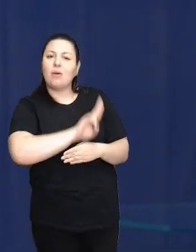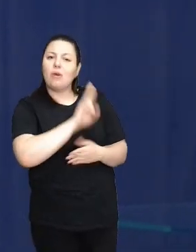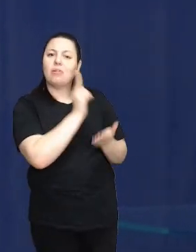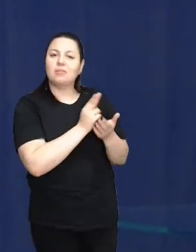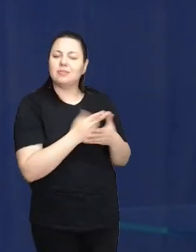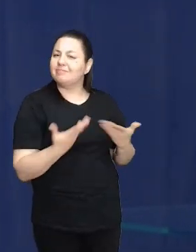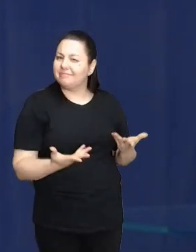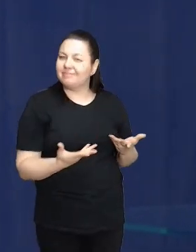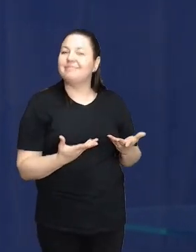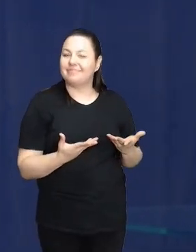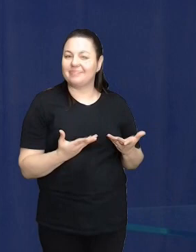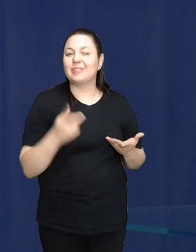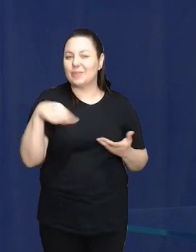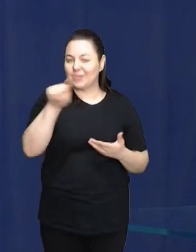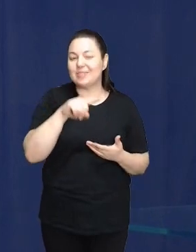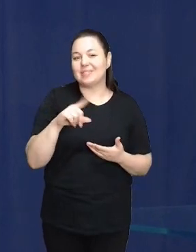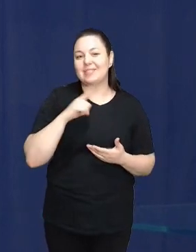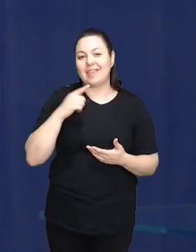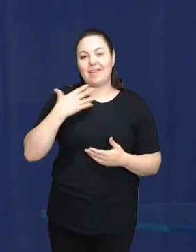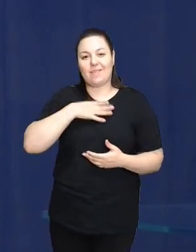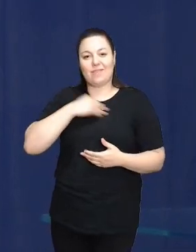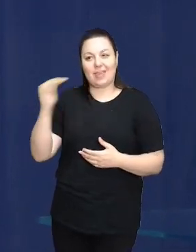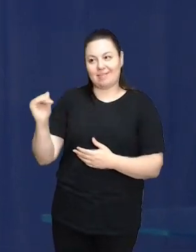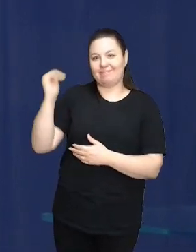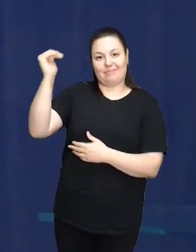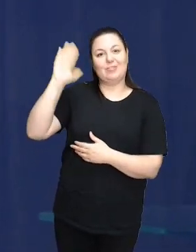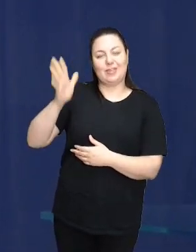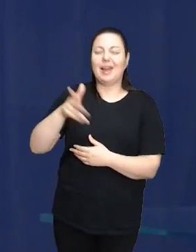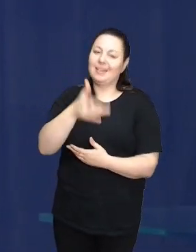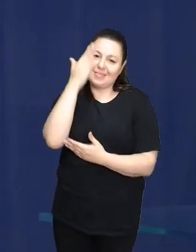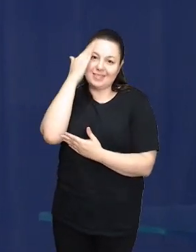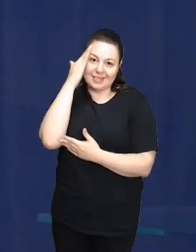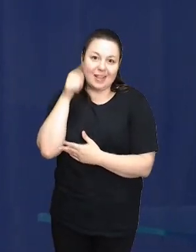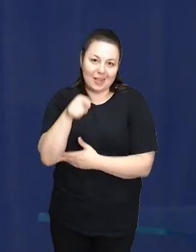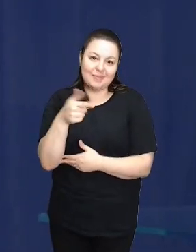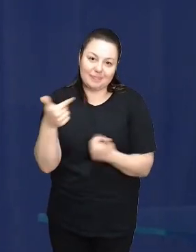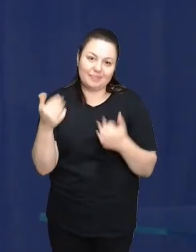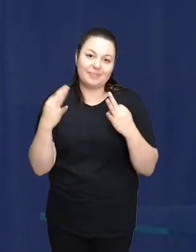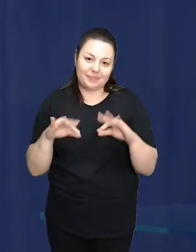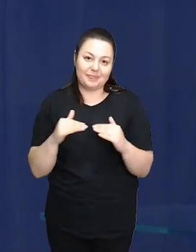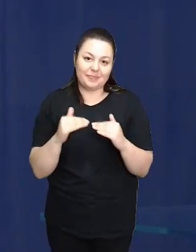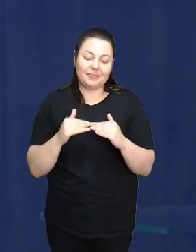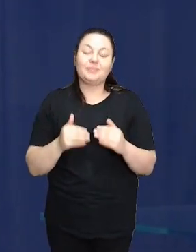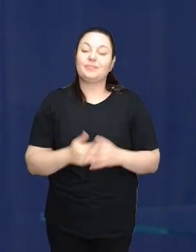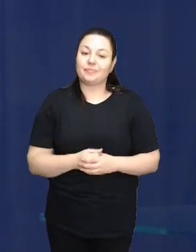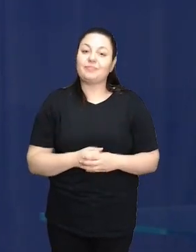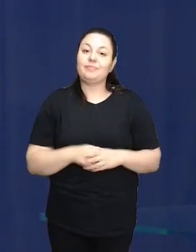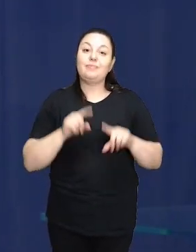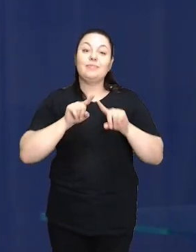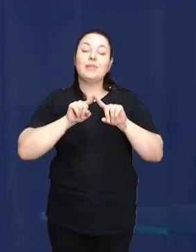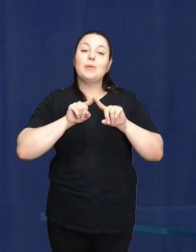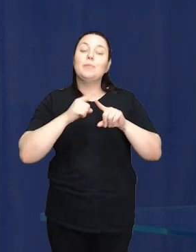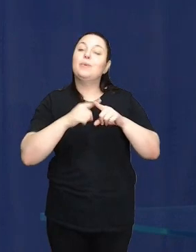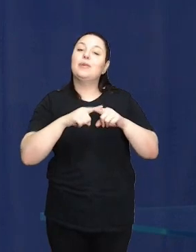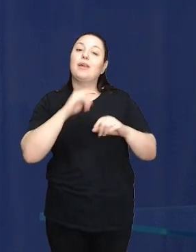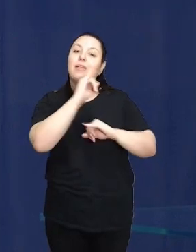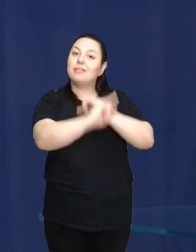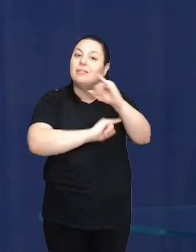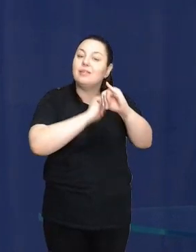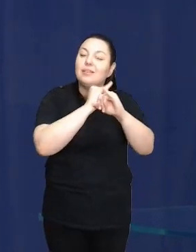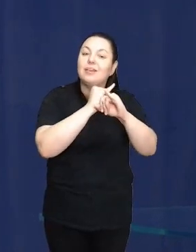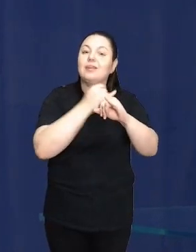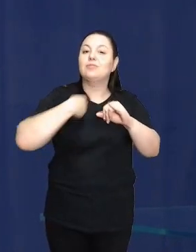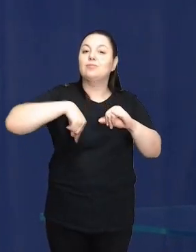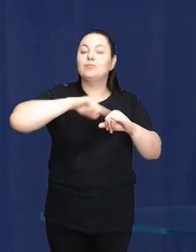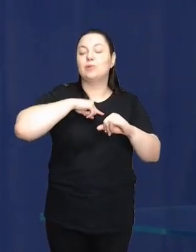acho que... Eu gosto muito de um pensamento que fala o seguinte, a internet é uma grande praça pública. A gente está aprendendo a circular por